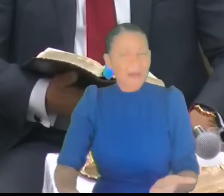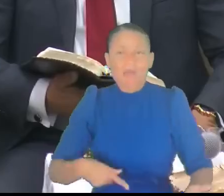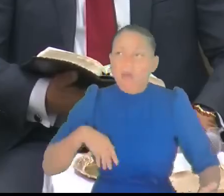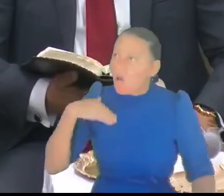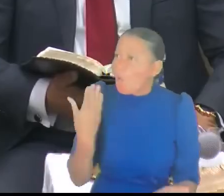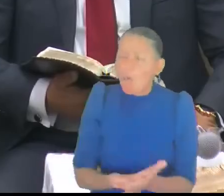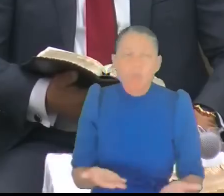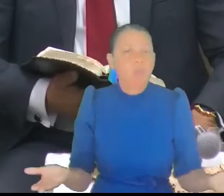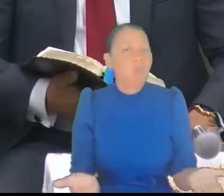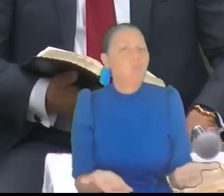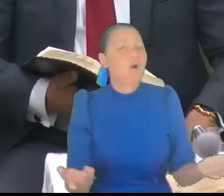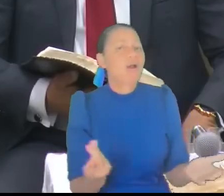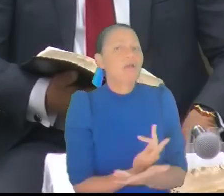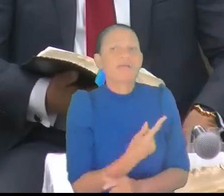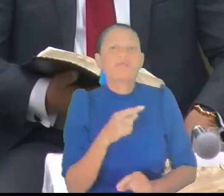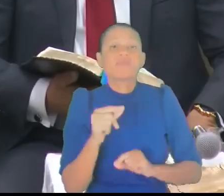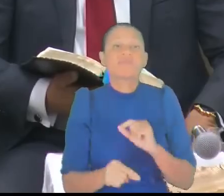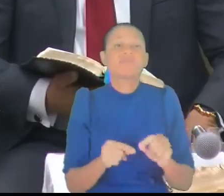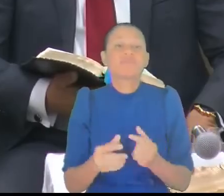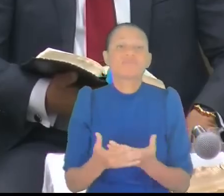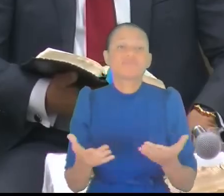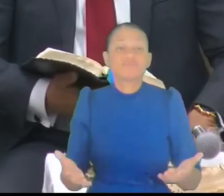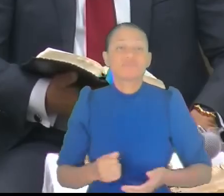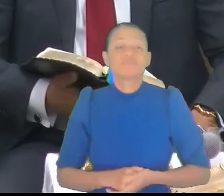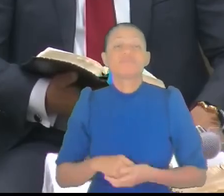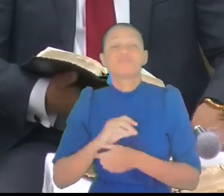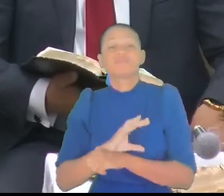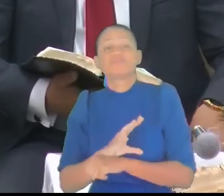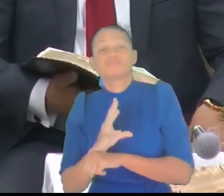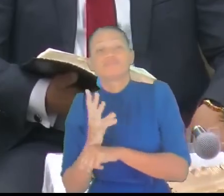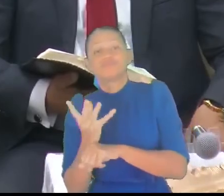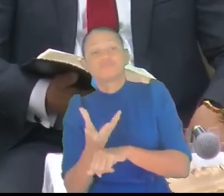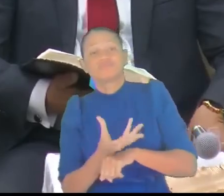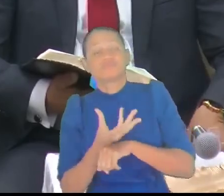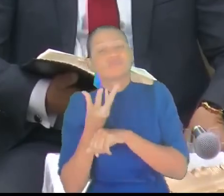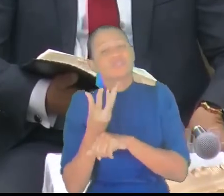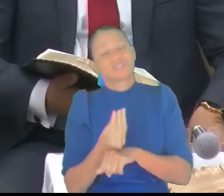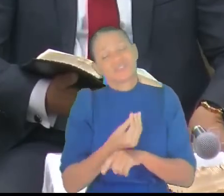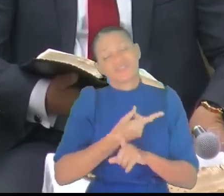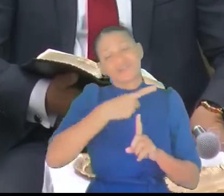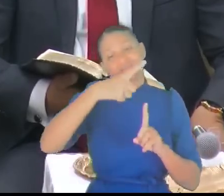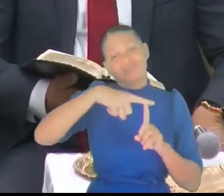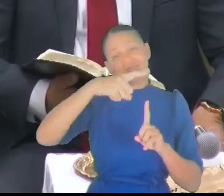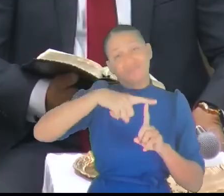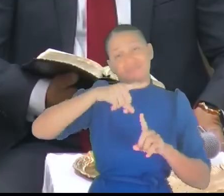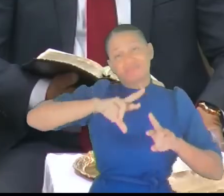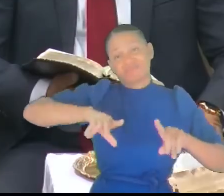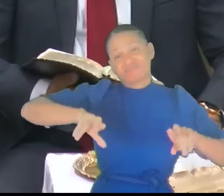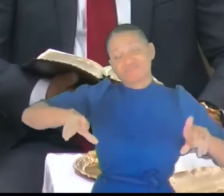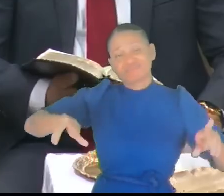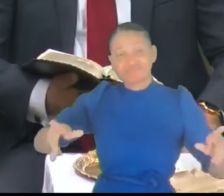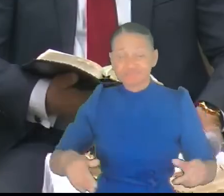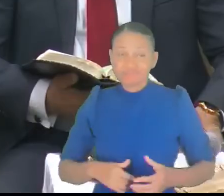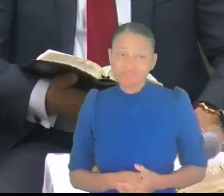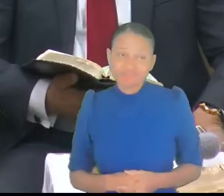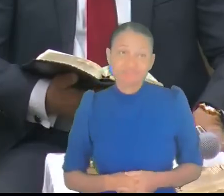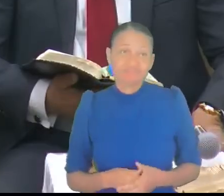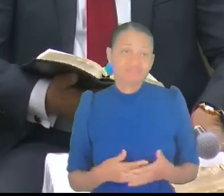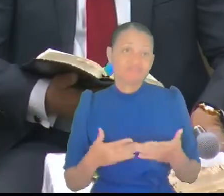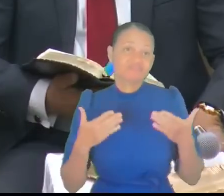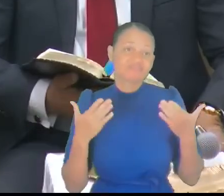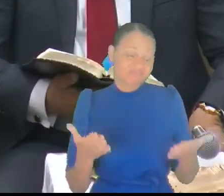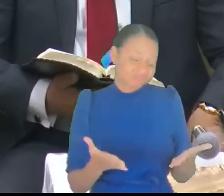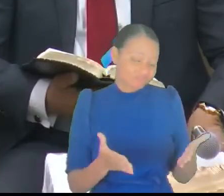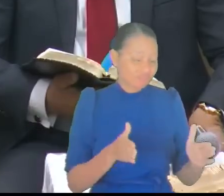acontecendo hoje? Sabe por quê? É porque a igreja é lua. Talvez nós estejamos atravessando